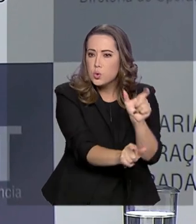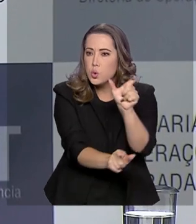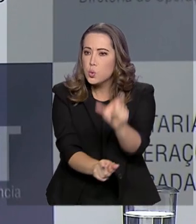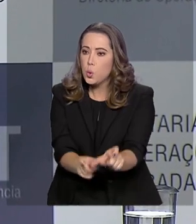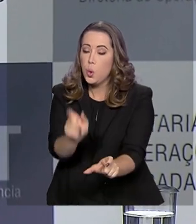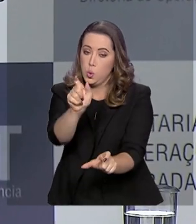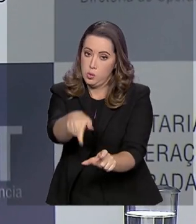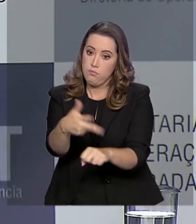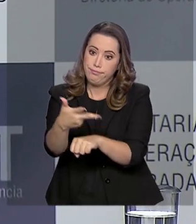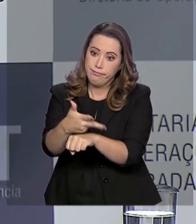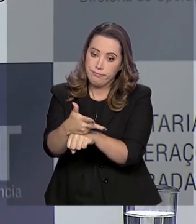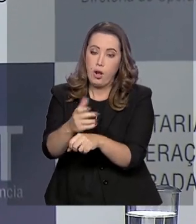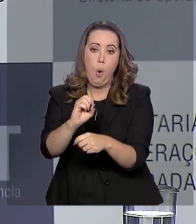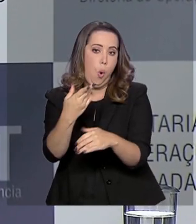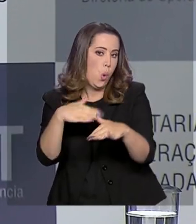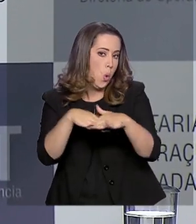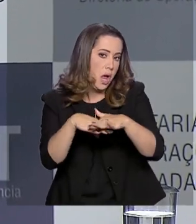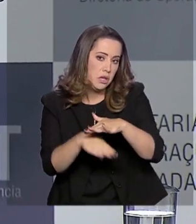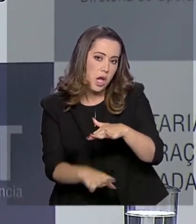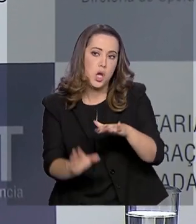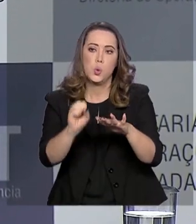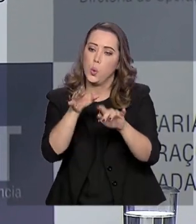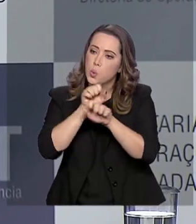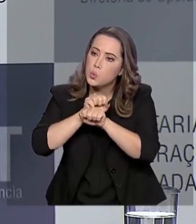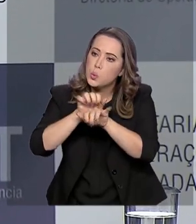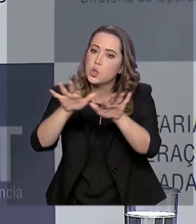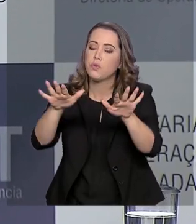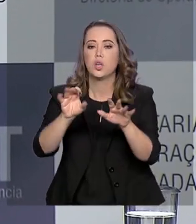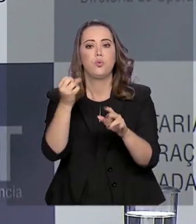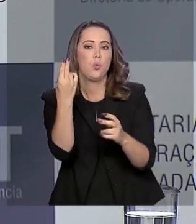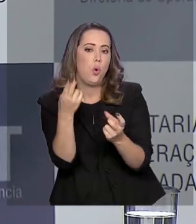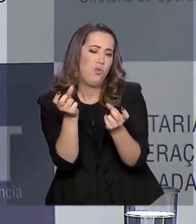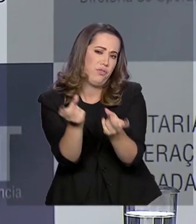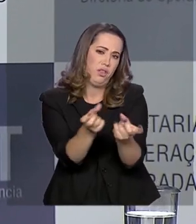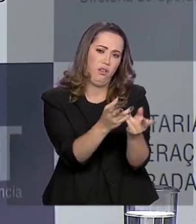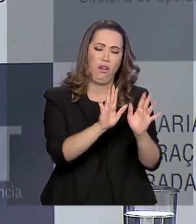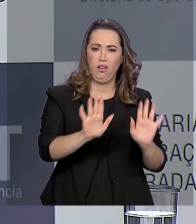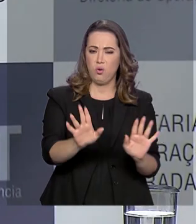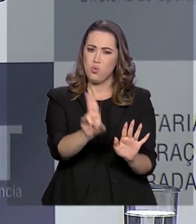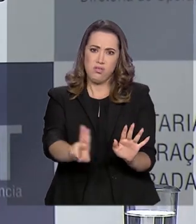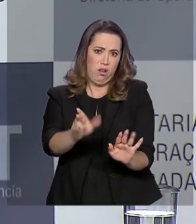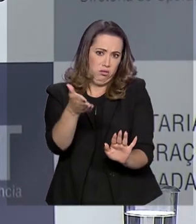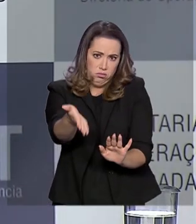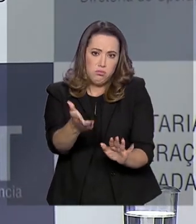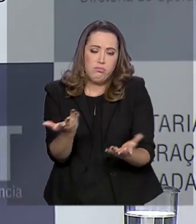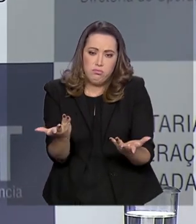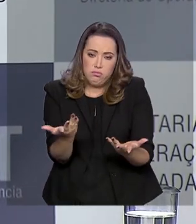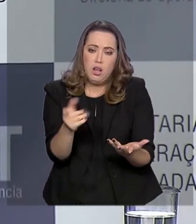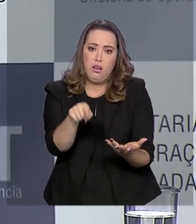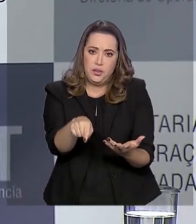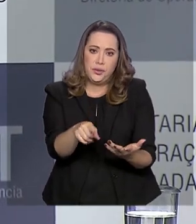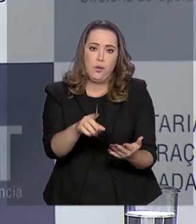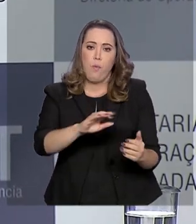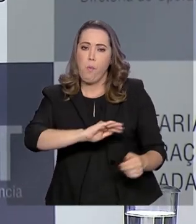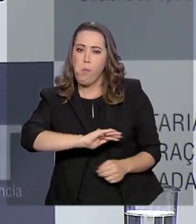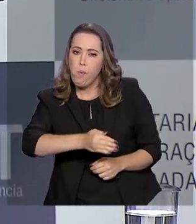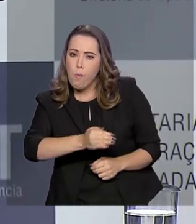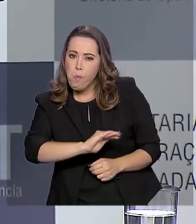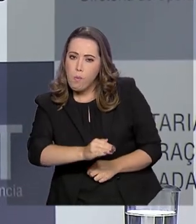manipulando esse material, divulgando, comercializando, enfim, utilizando e explorando